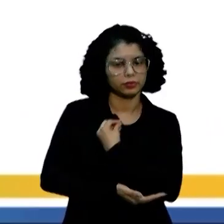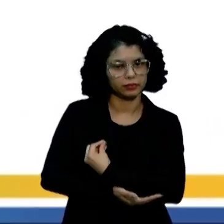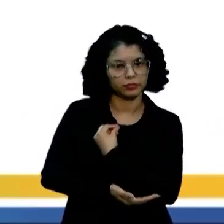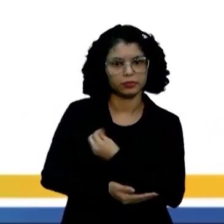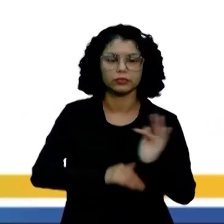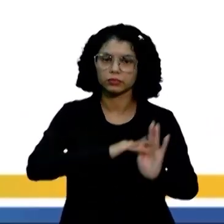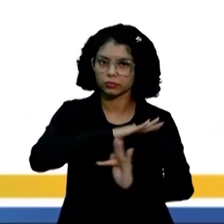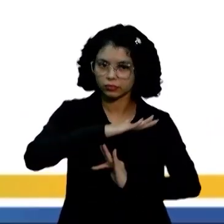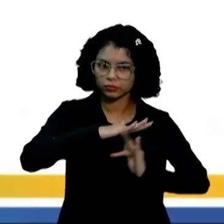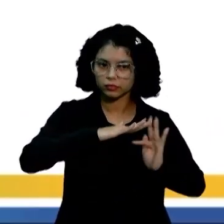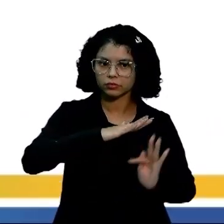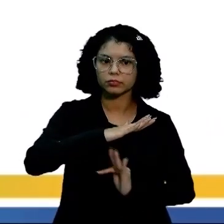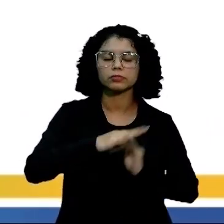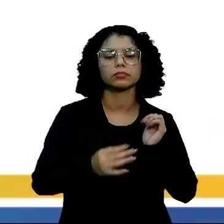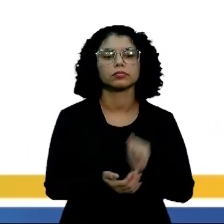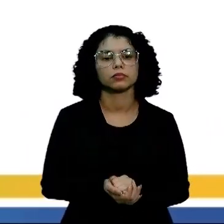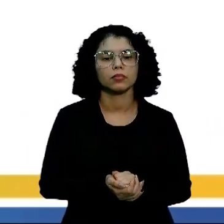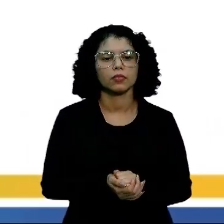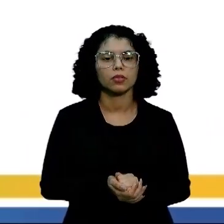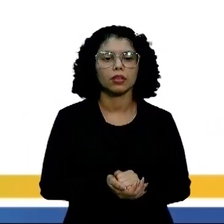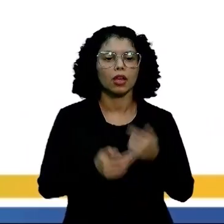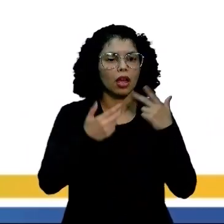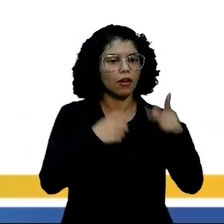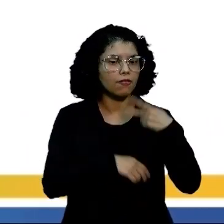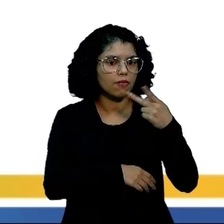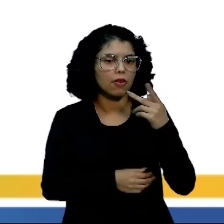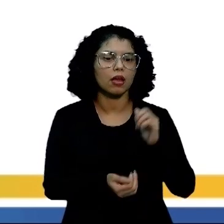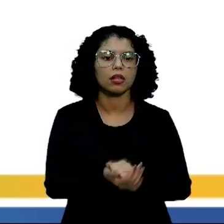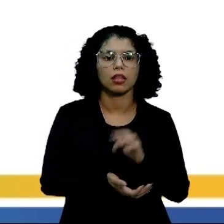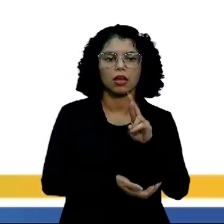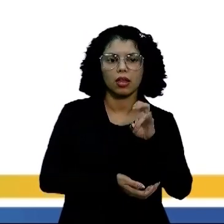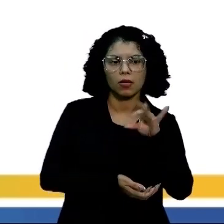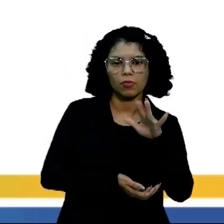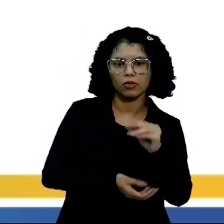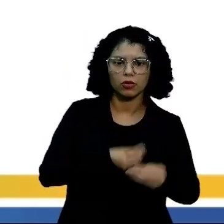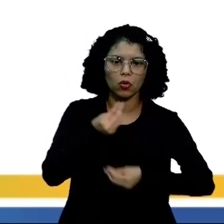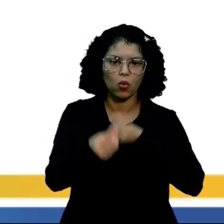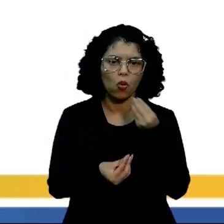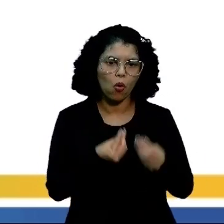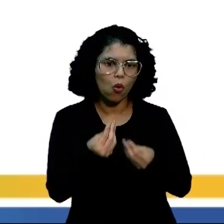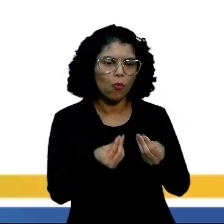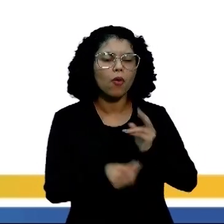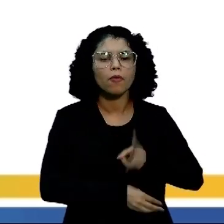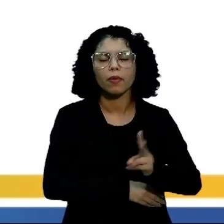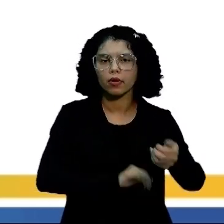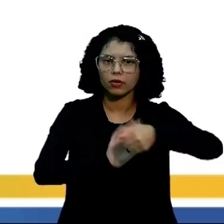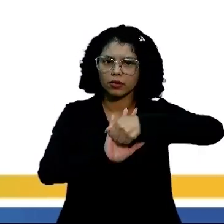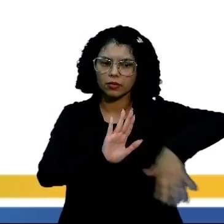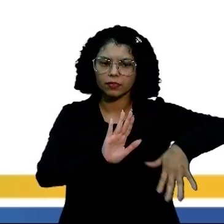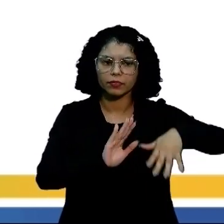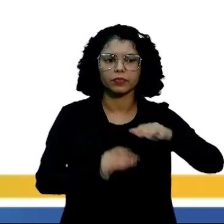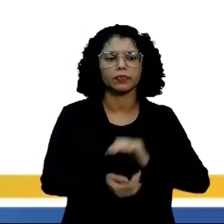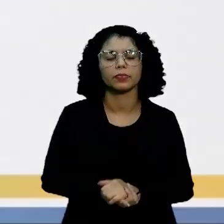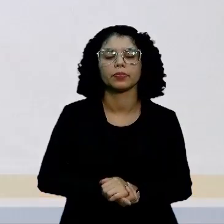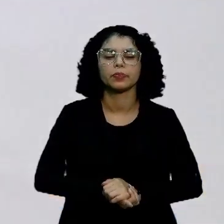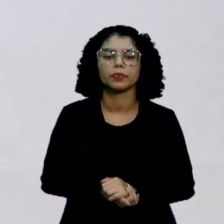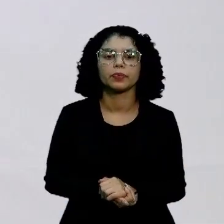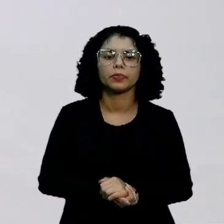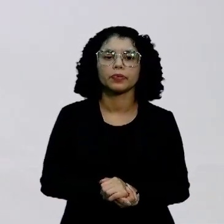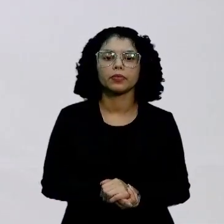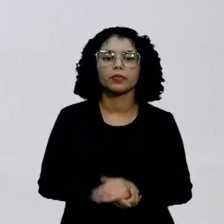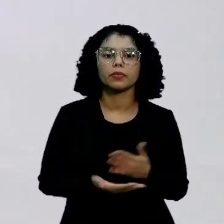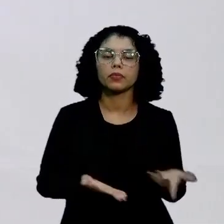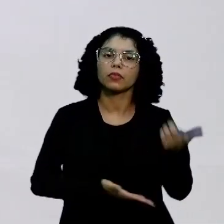está presente o formalismo e o vocabulário rebuscado, bem como o emprego frequente de figuras de linguagem.